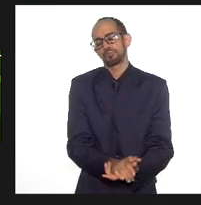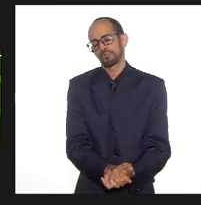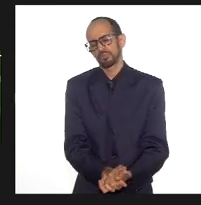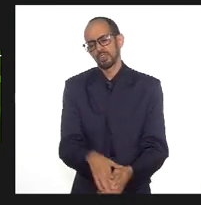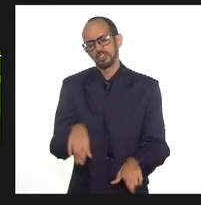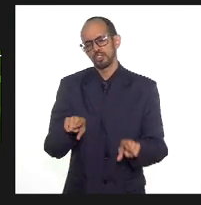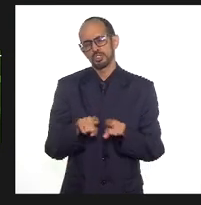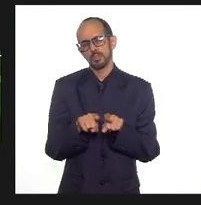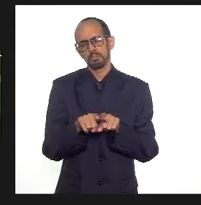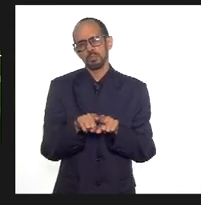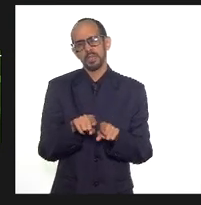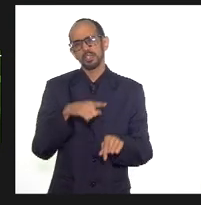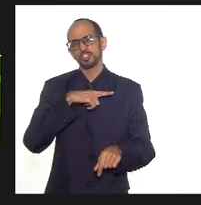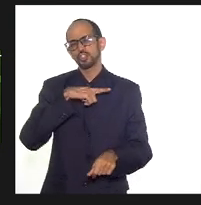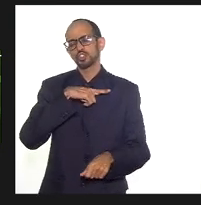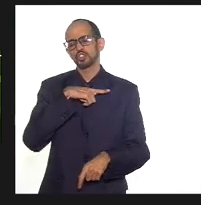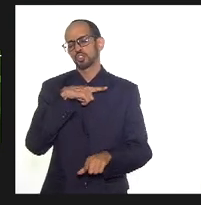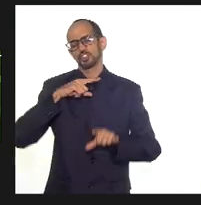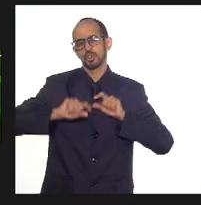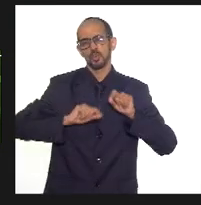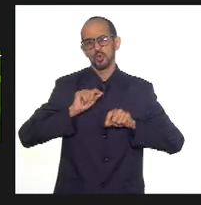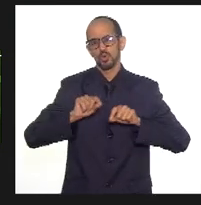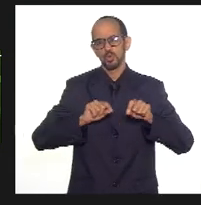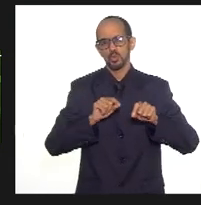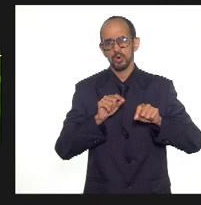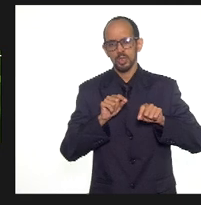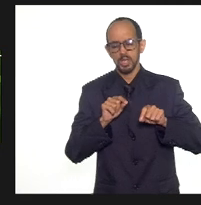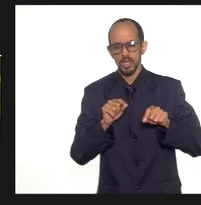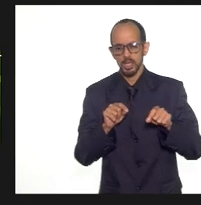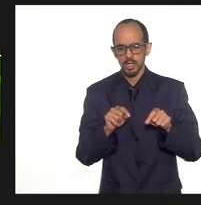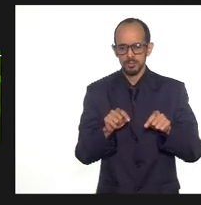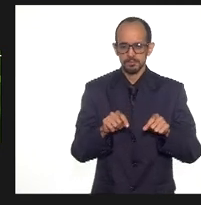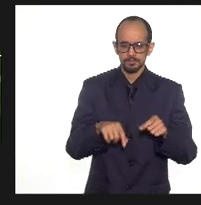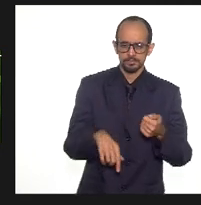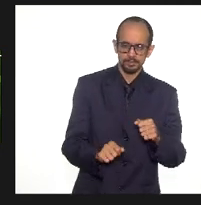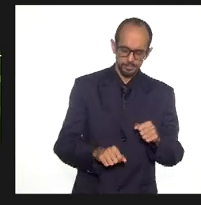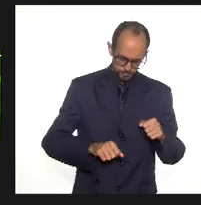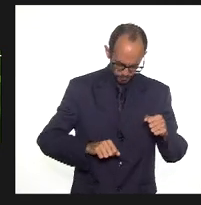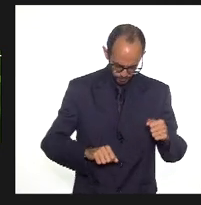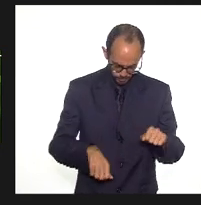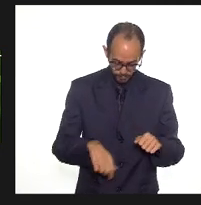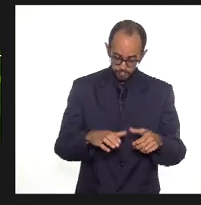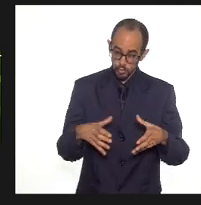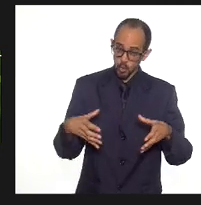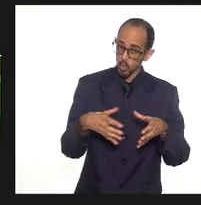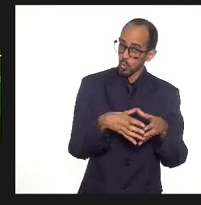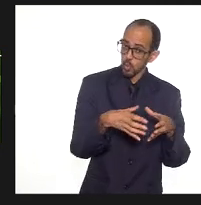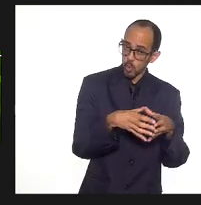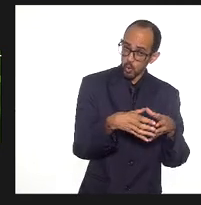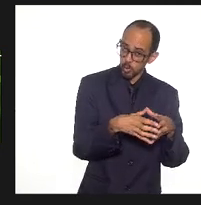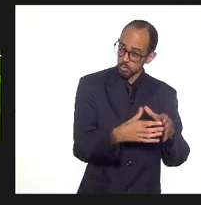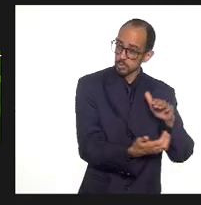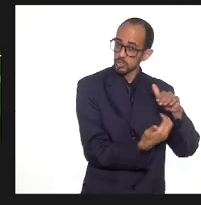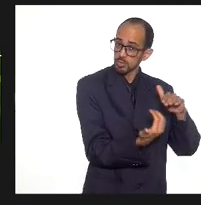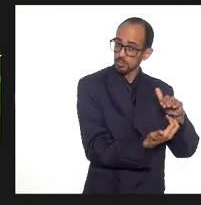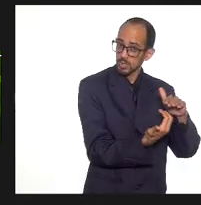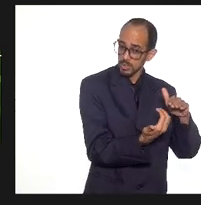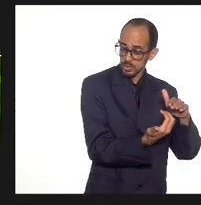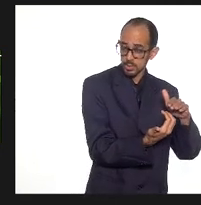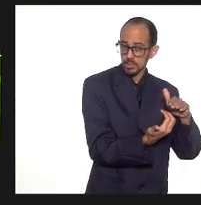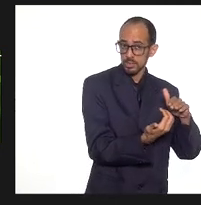Havia menções a situações que compunham um cartel de empresas, e para isso se